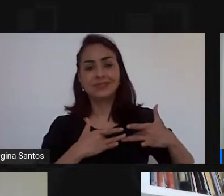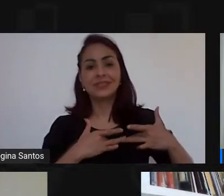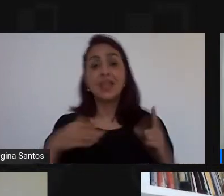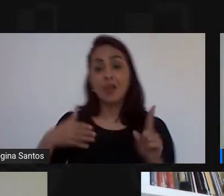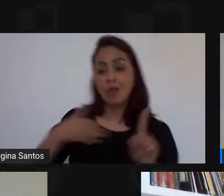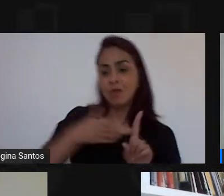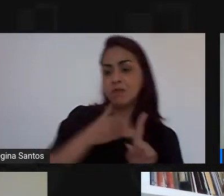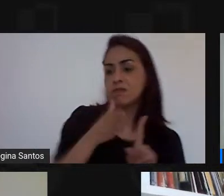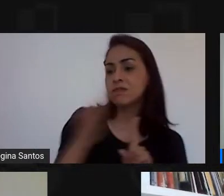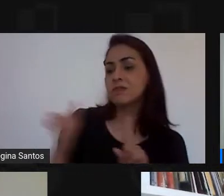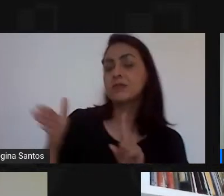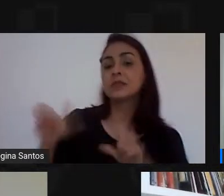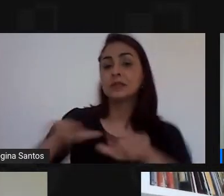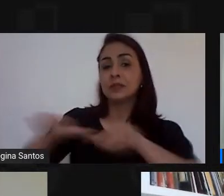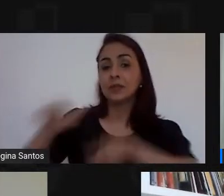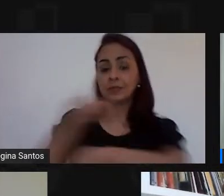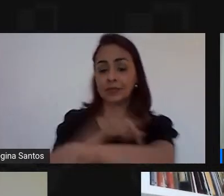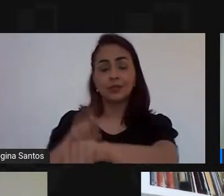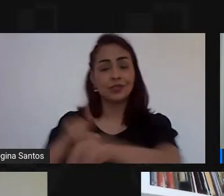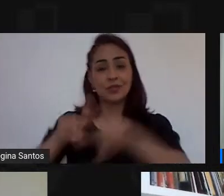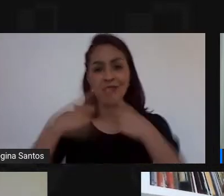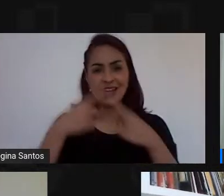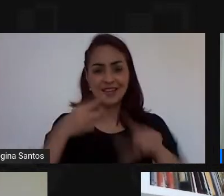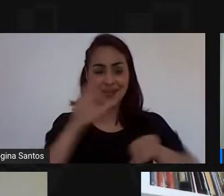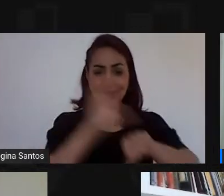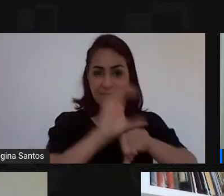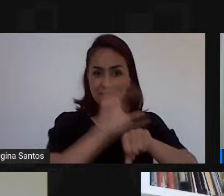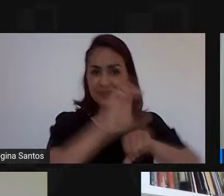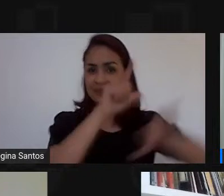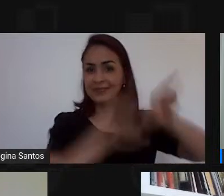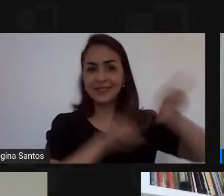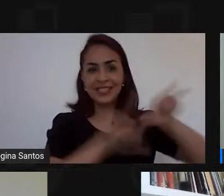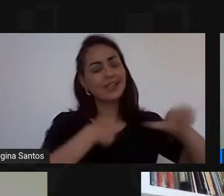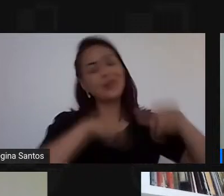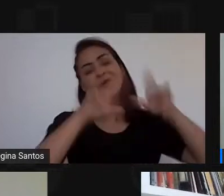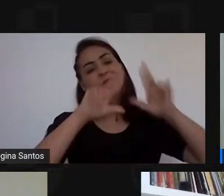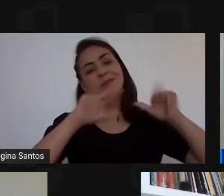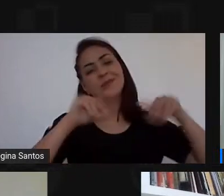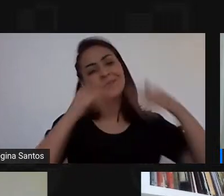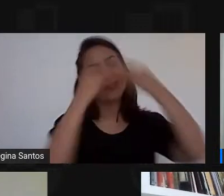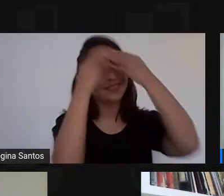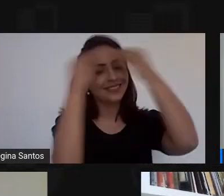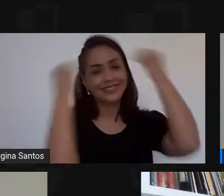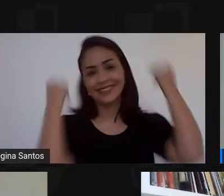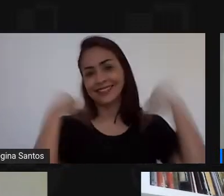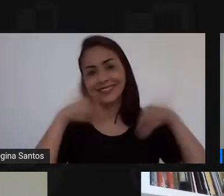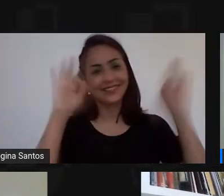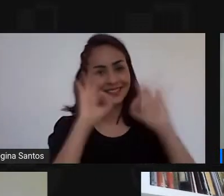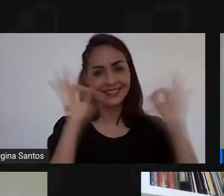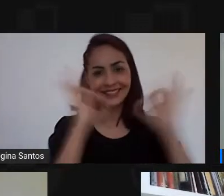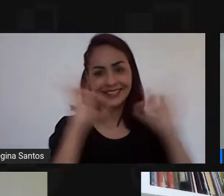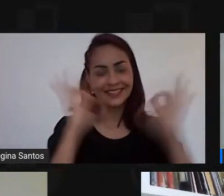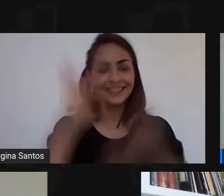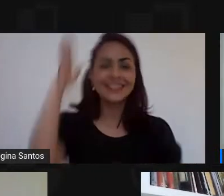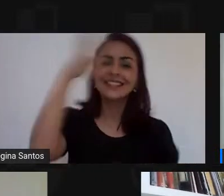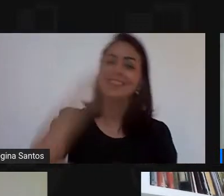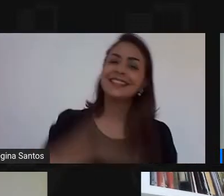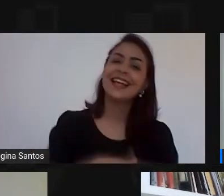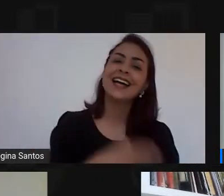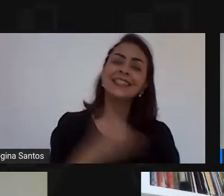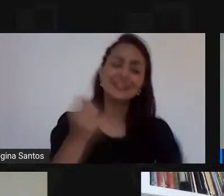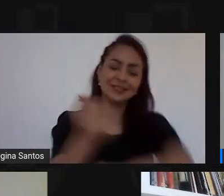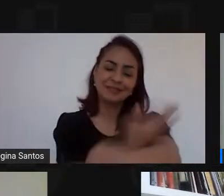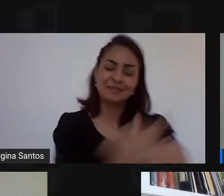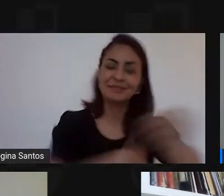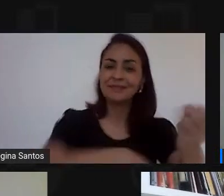base, o início de tudo, a gente nunca esquece. Então, muito obrigada, é uma tarde extremamente emocionante, gratidão, parabéns aos todos